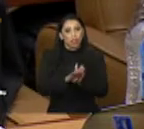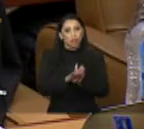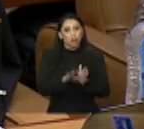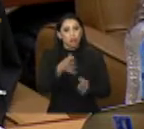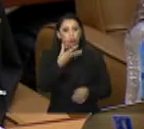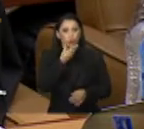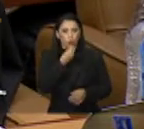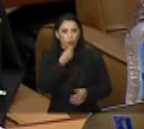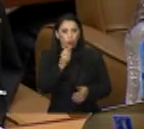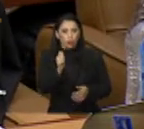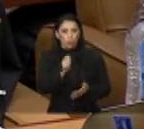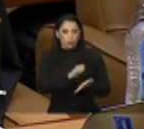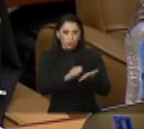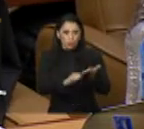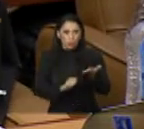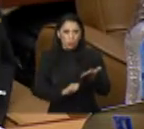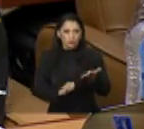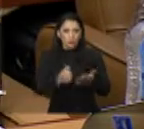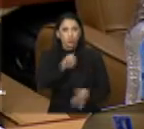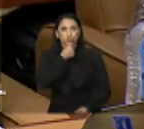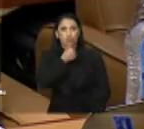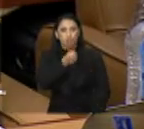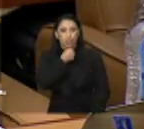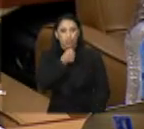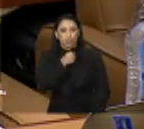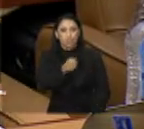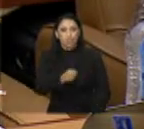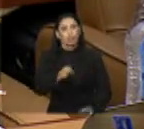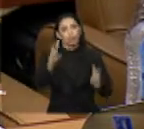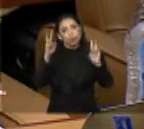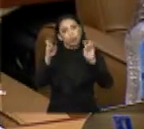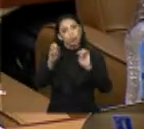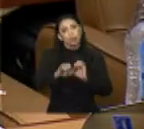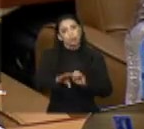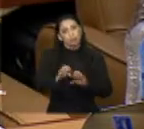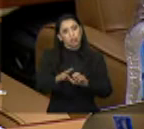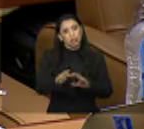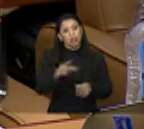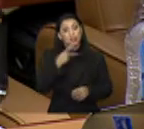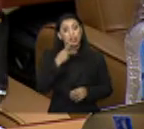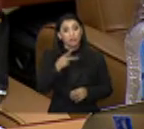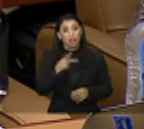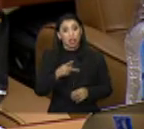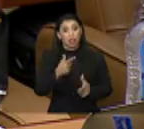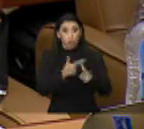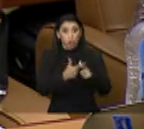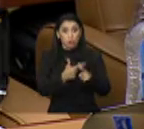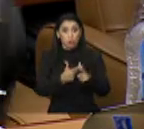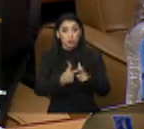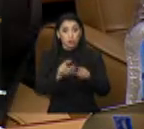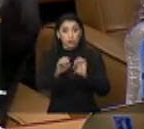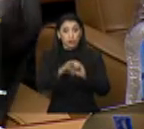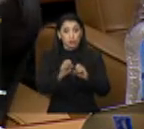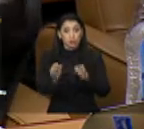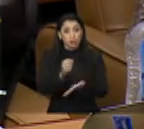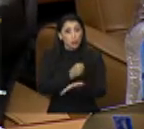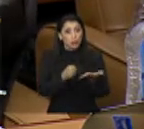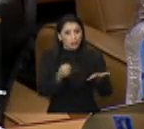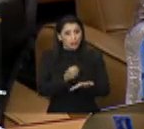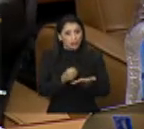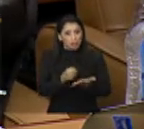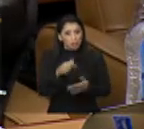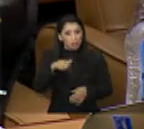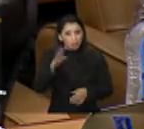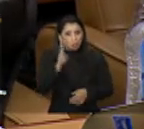que escreve sobre educação os problemas da Educação Básica no Brasil diferente dos problemas de outras áreas Eles já foram